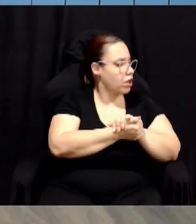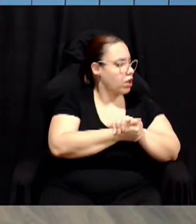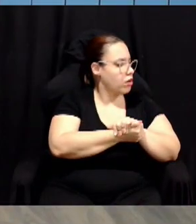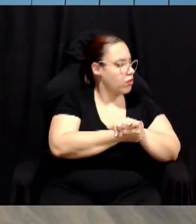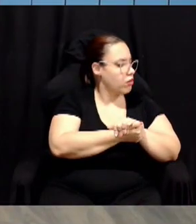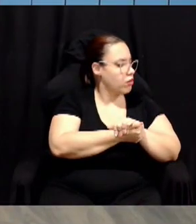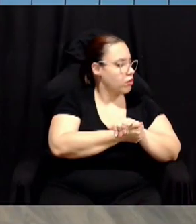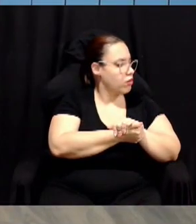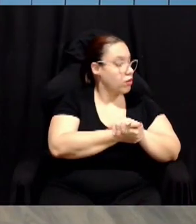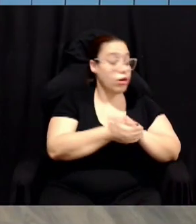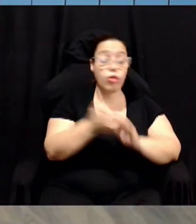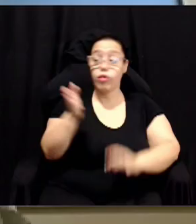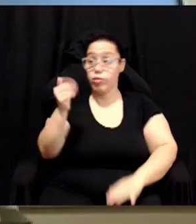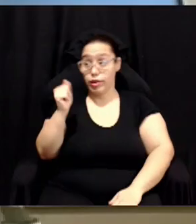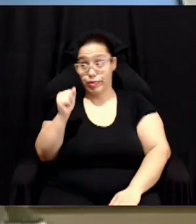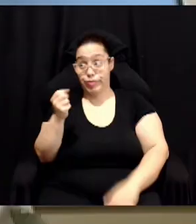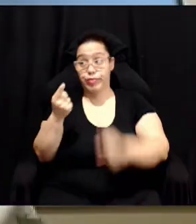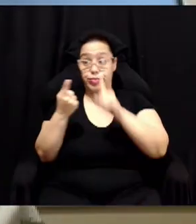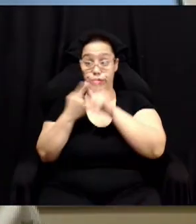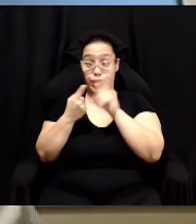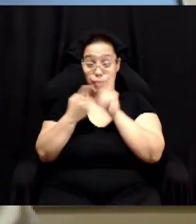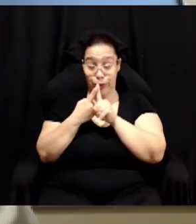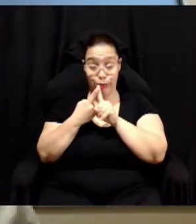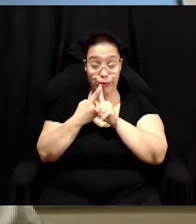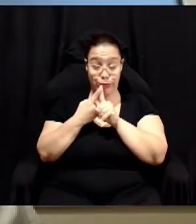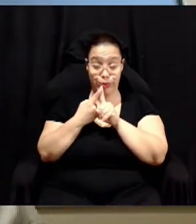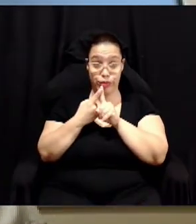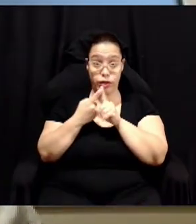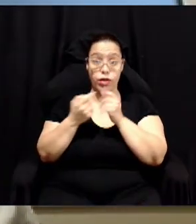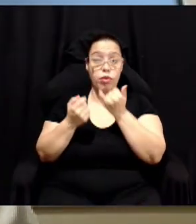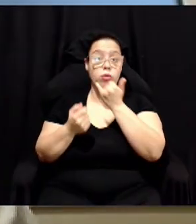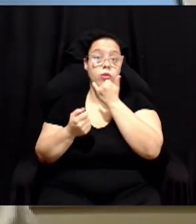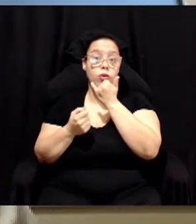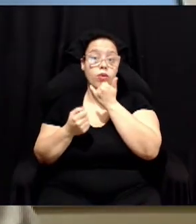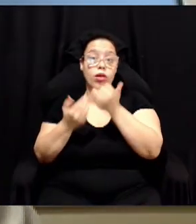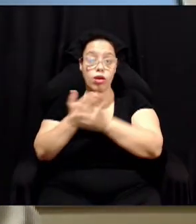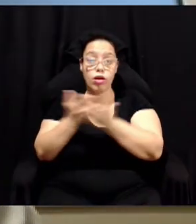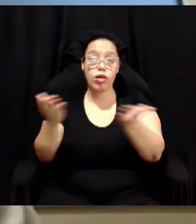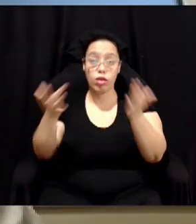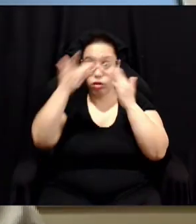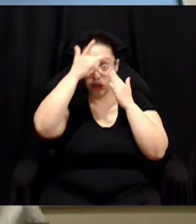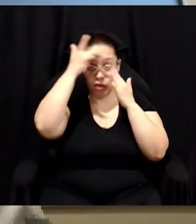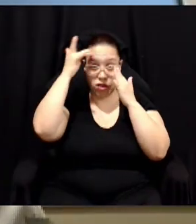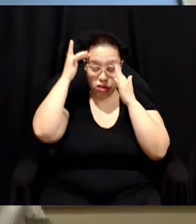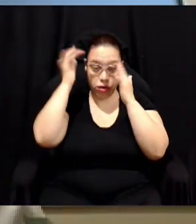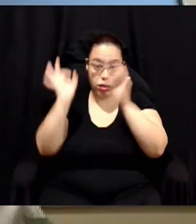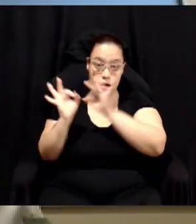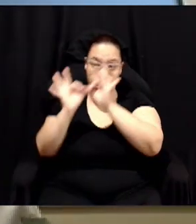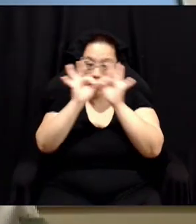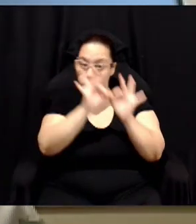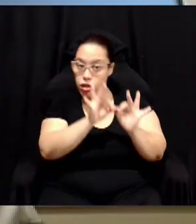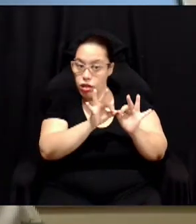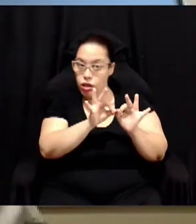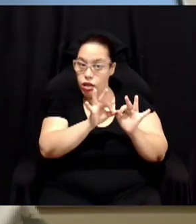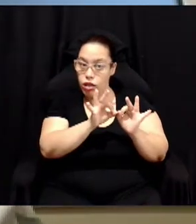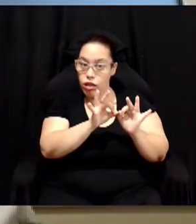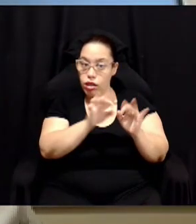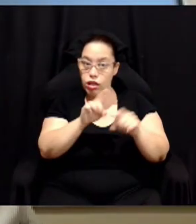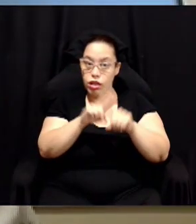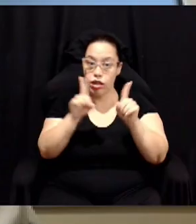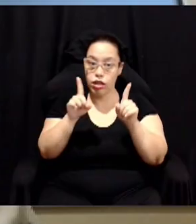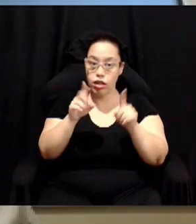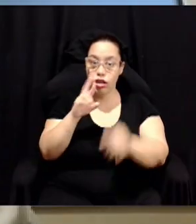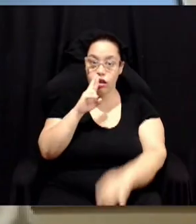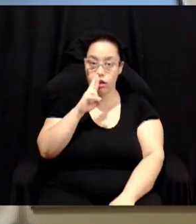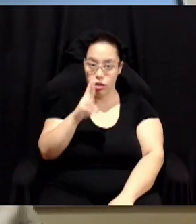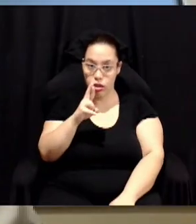Vamos lá. Primeiro, eu queria pedir desculpa a você e as pessoas que estão te assistindo, mas eu precisava responder com relação